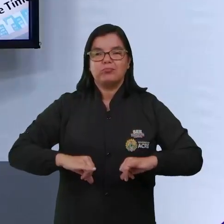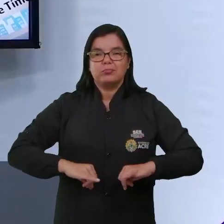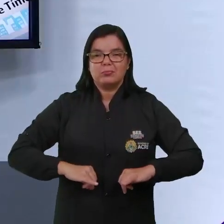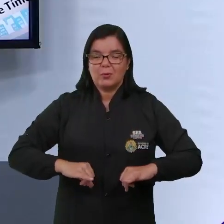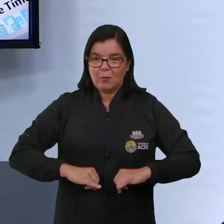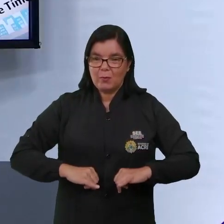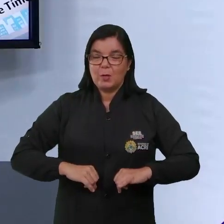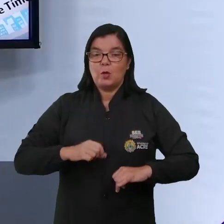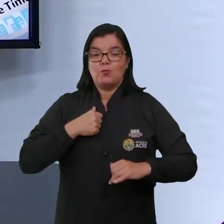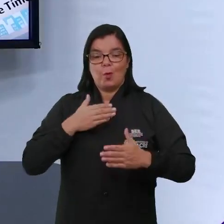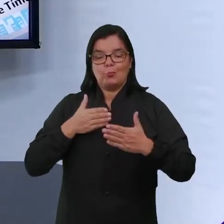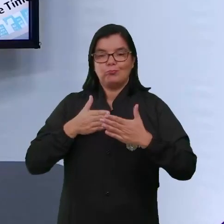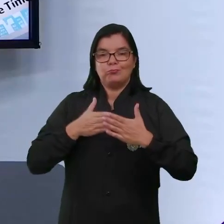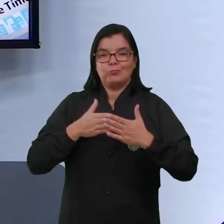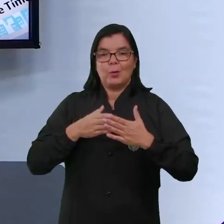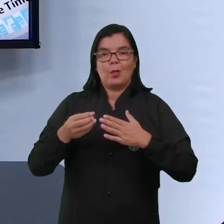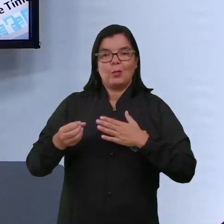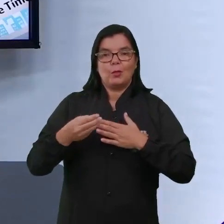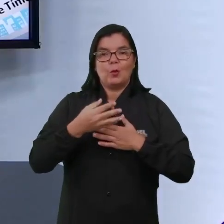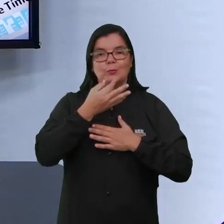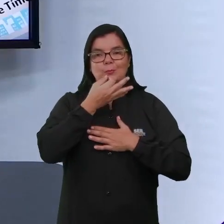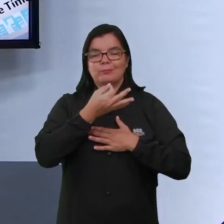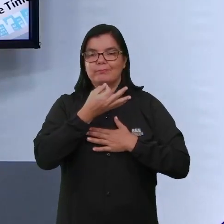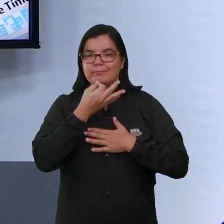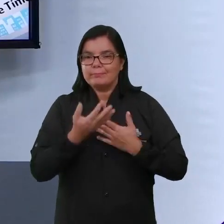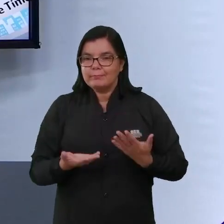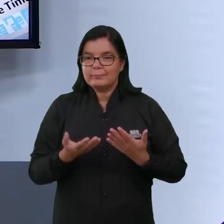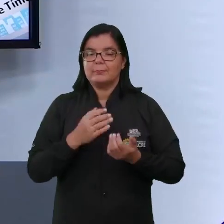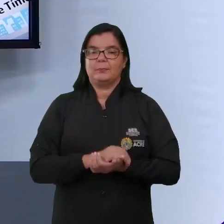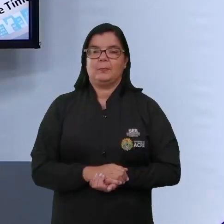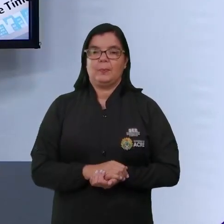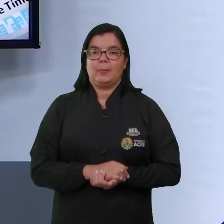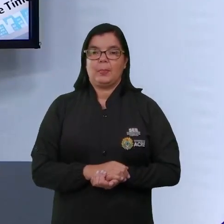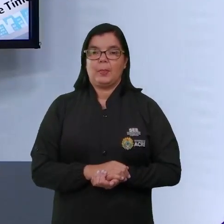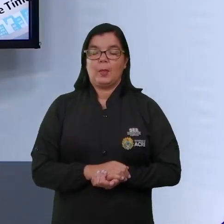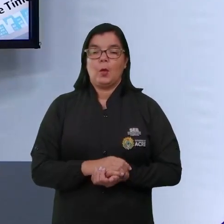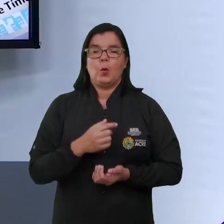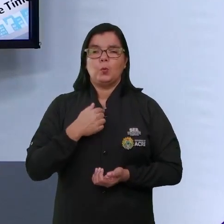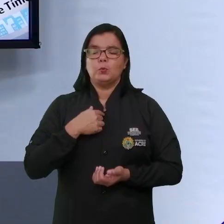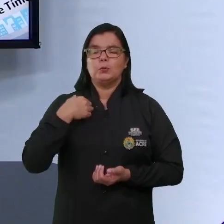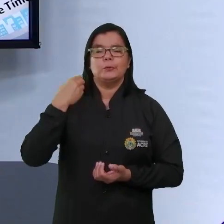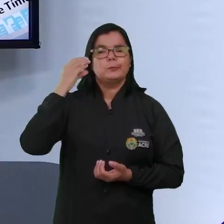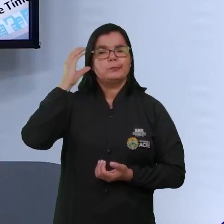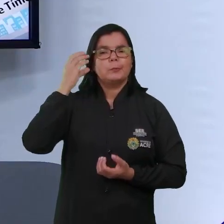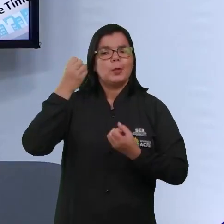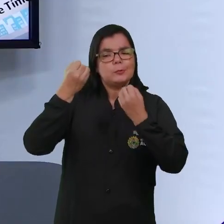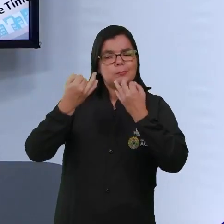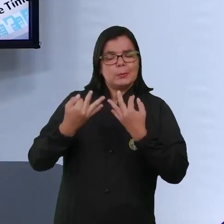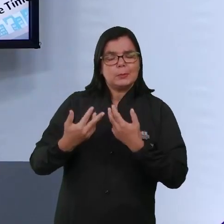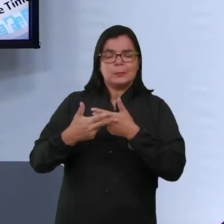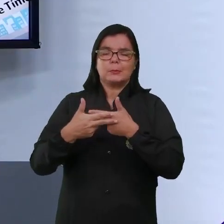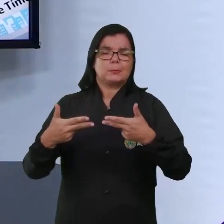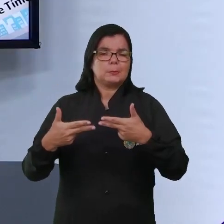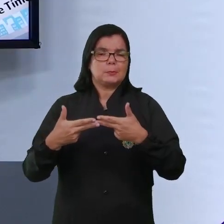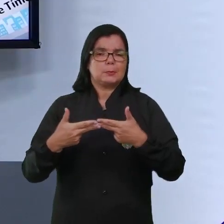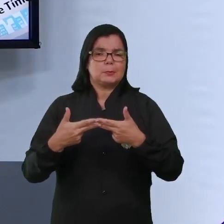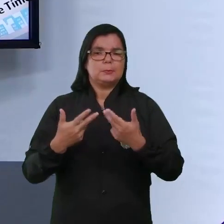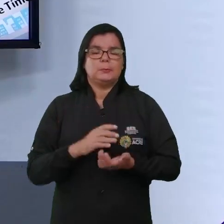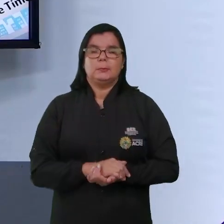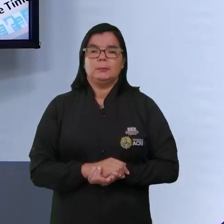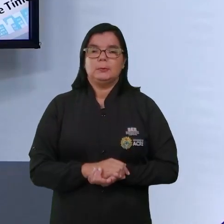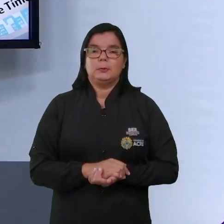intervenção na formulação das nossas opiniões, os nossos conceitos a respeito das coisas. Ou